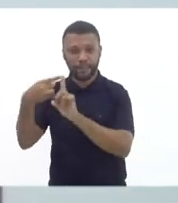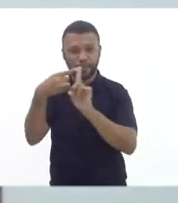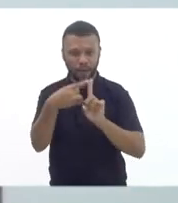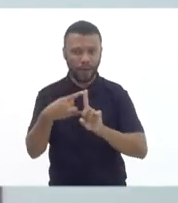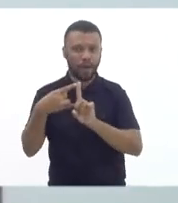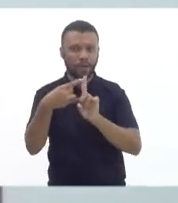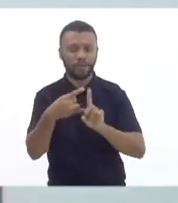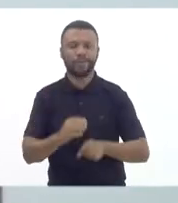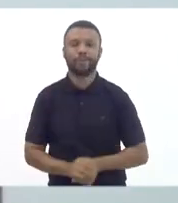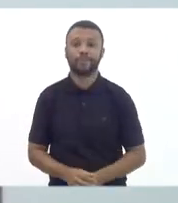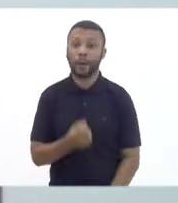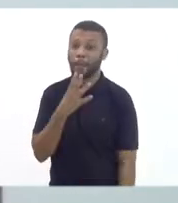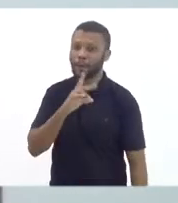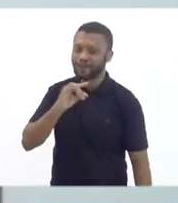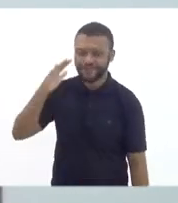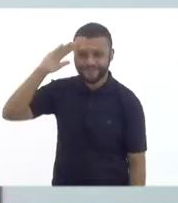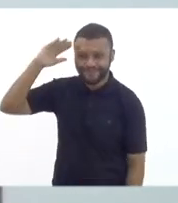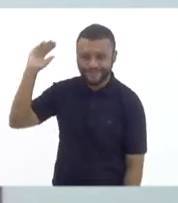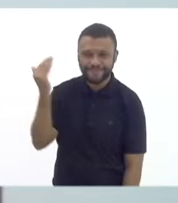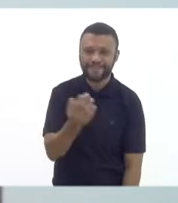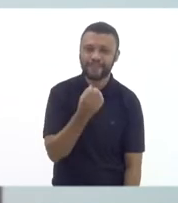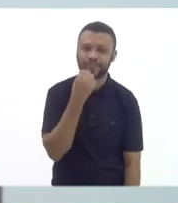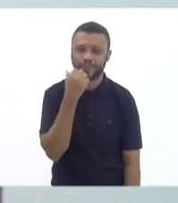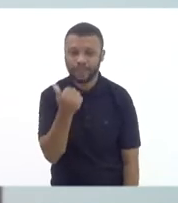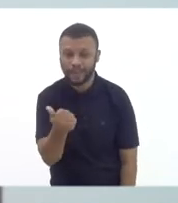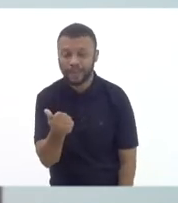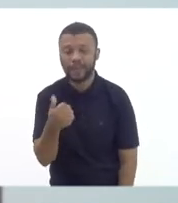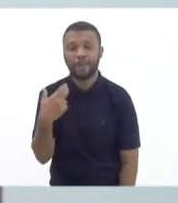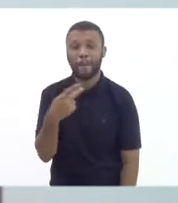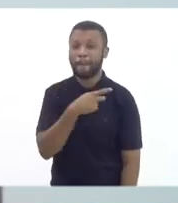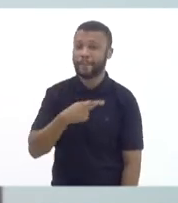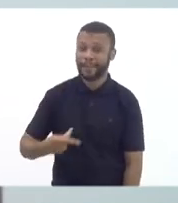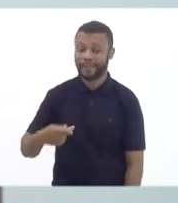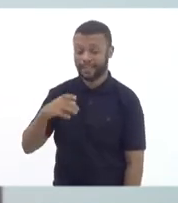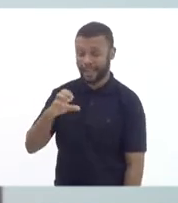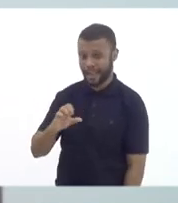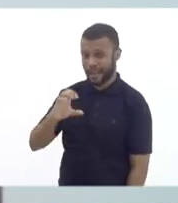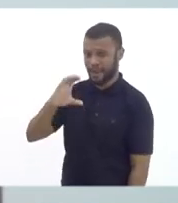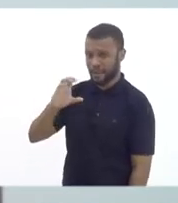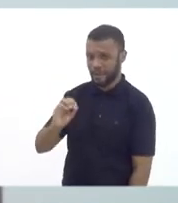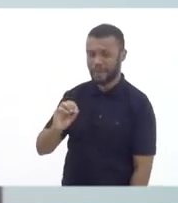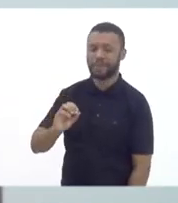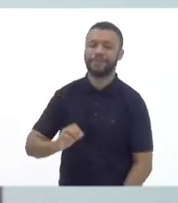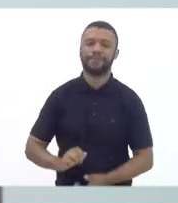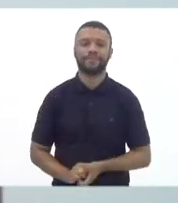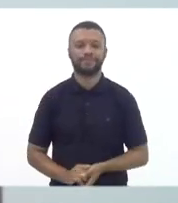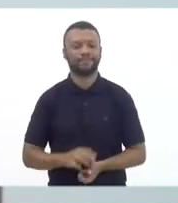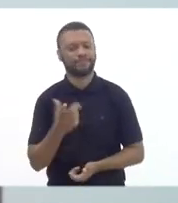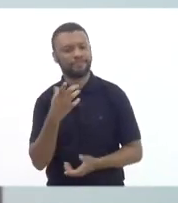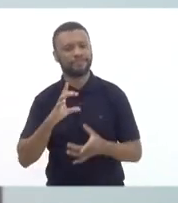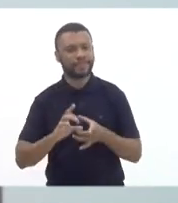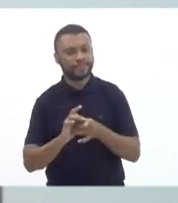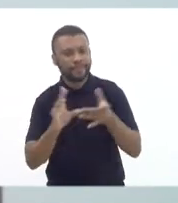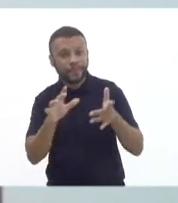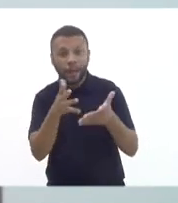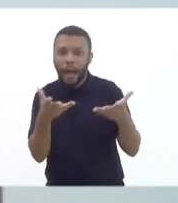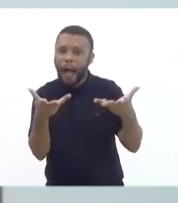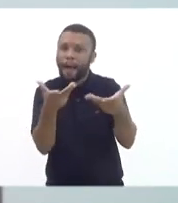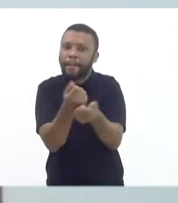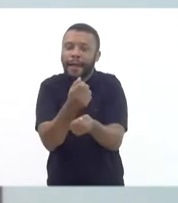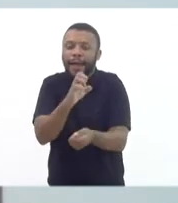e passo bom a dia, palavra Gustavo, para o senhor presidente, agora. Eco amigo, presidente, bom dia. Dispõe dessa sua